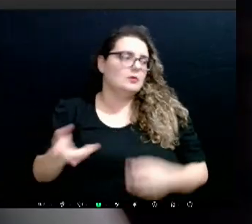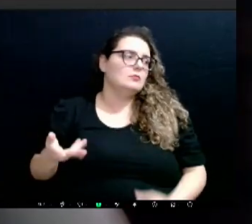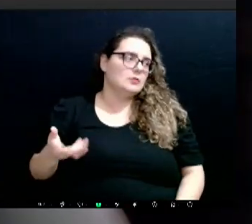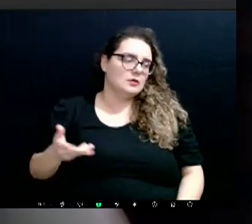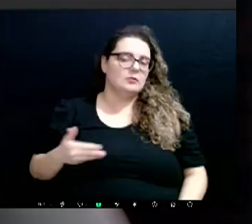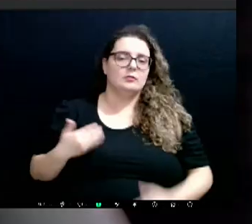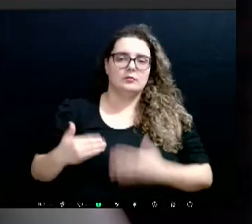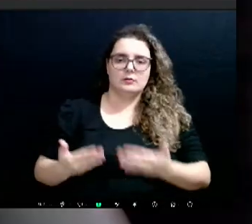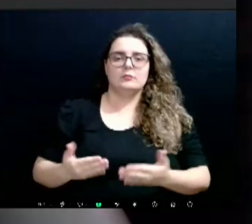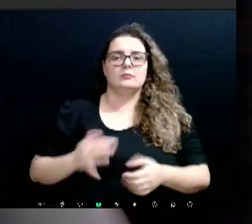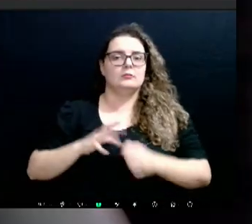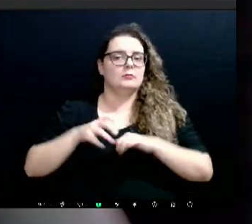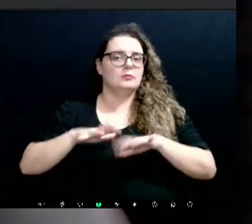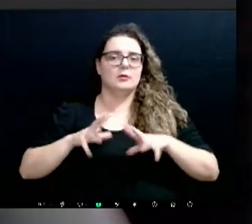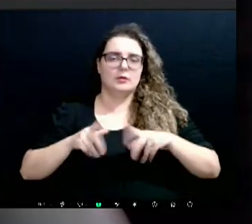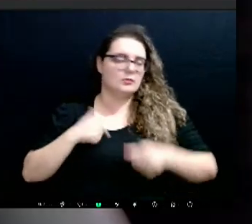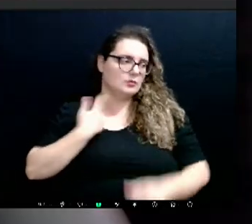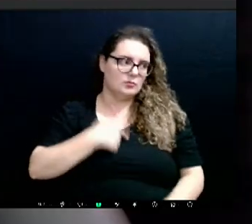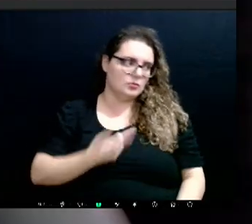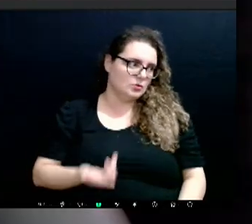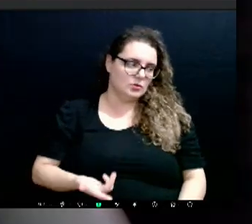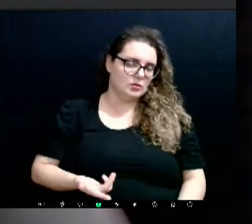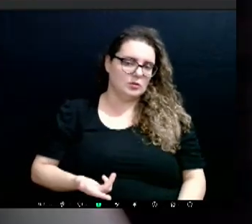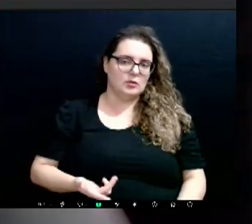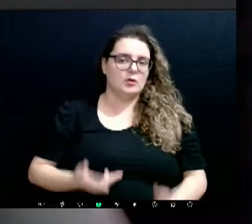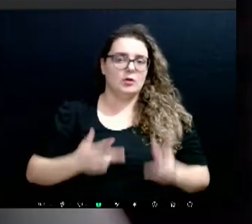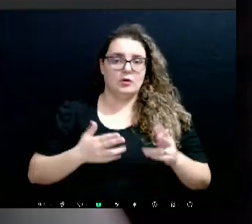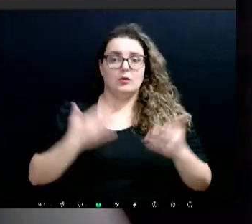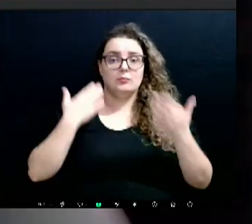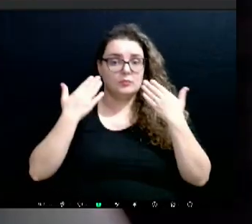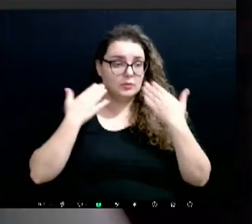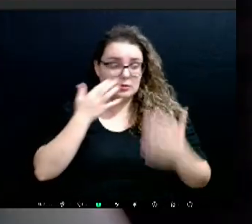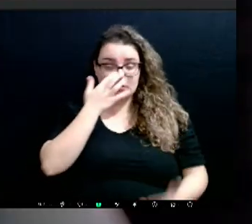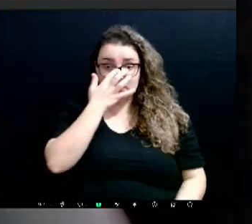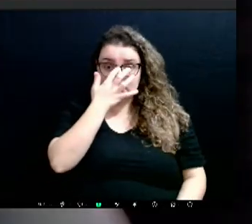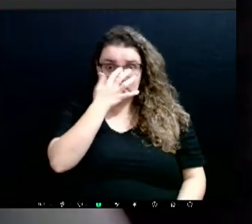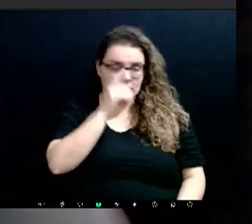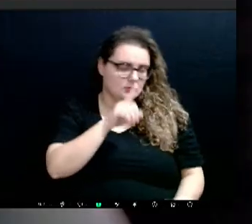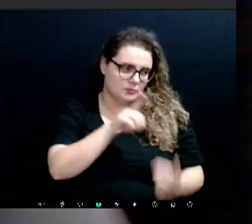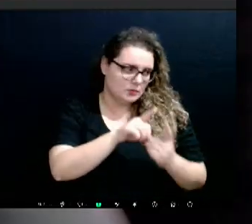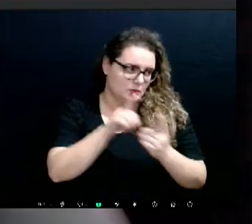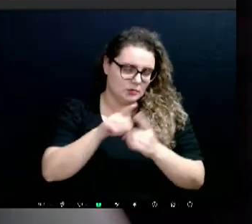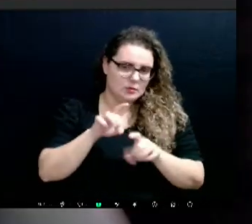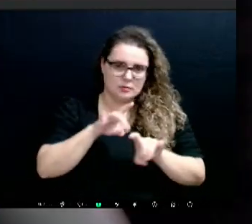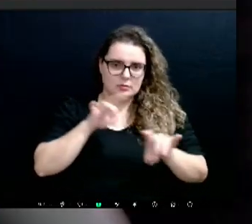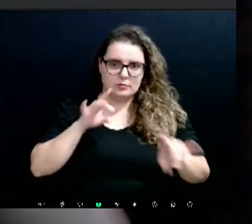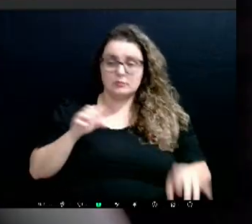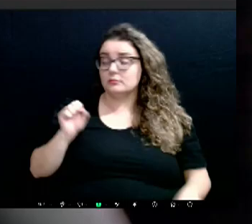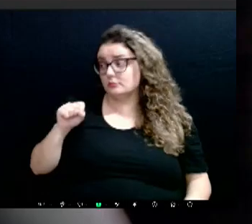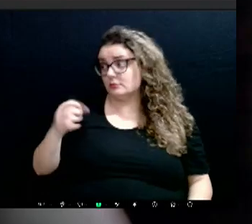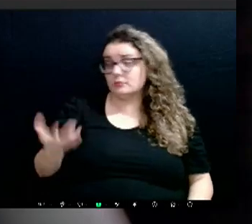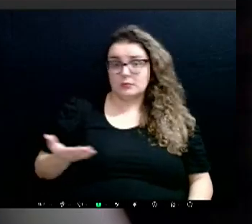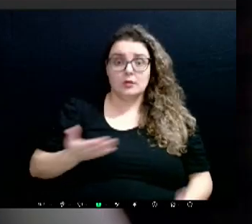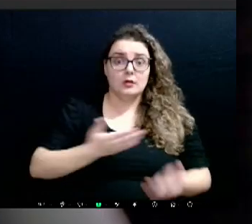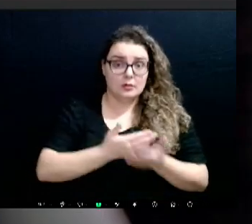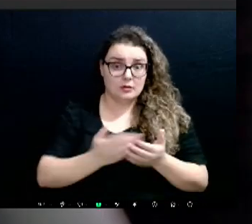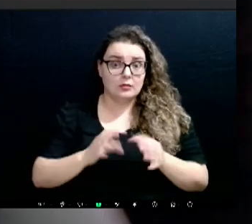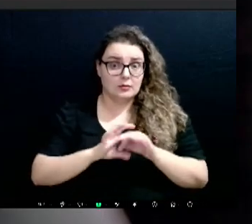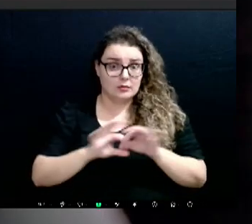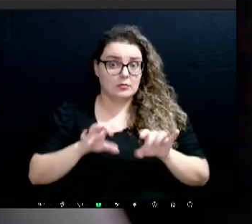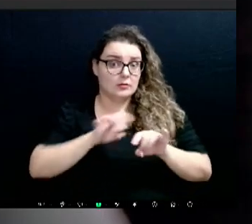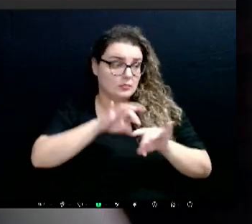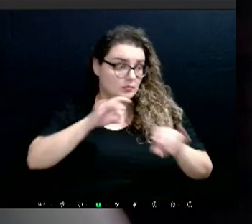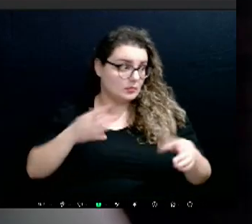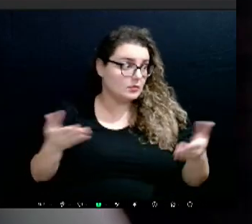todos nós. Até a gente, enquanto psicóloga, a gente não atendia online. E passou a ser autorizado e hoje virou uma